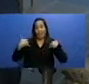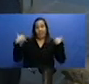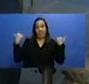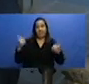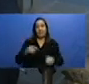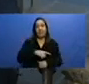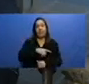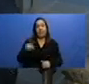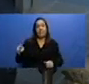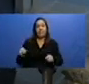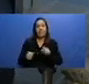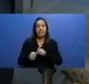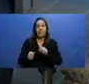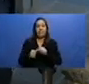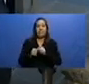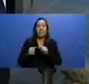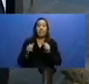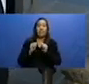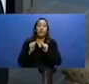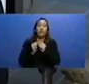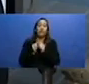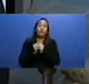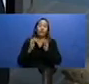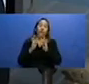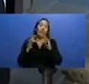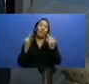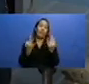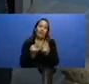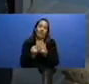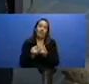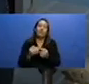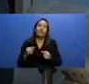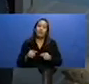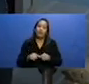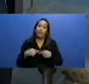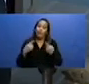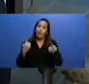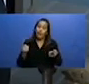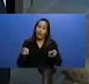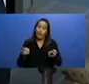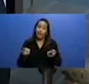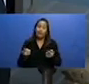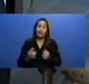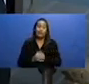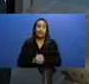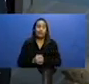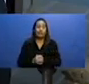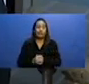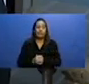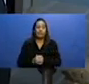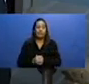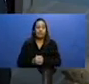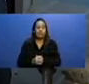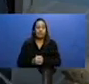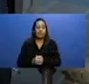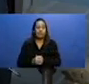não tenha ido no aniversário do seu melhor amigo por causa disso e nem ele foi ao seu, né? Ou não irá, se você